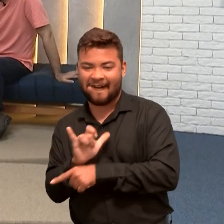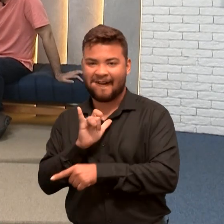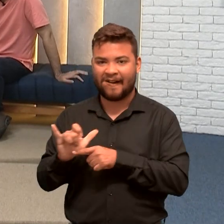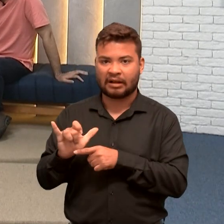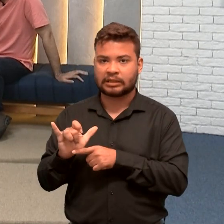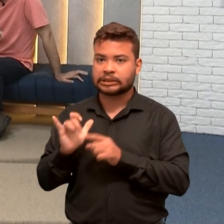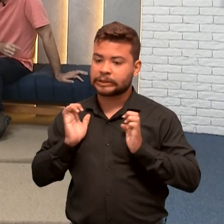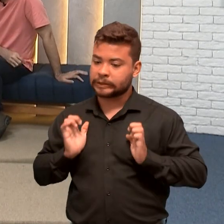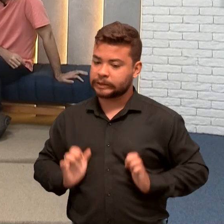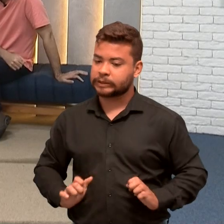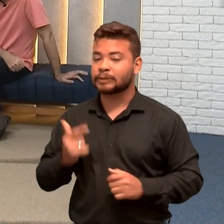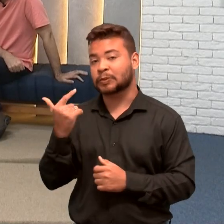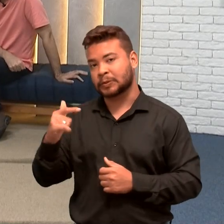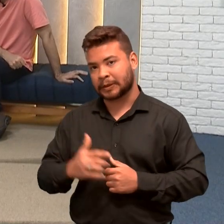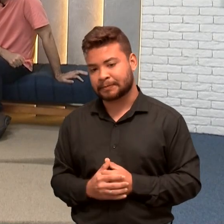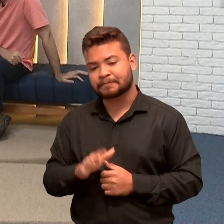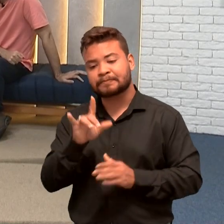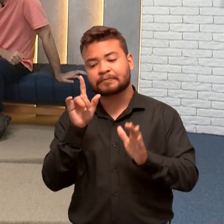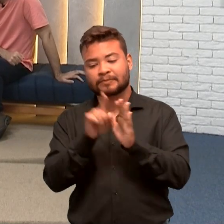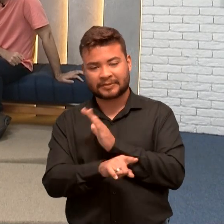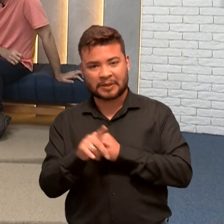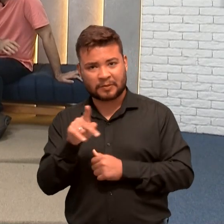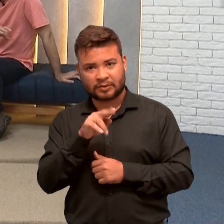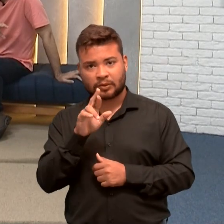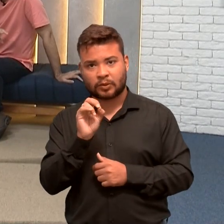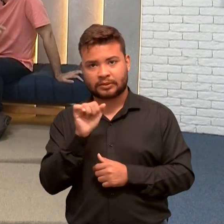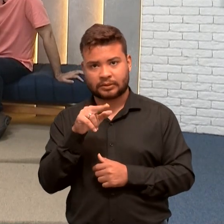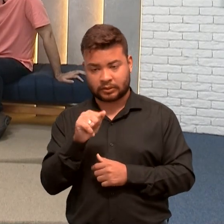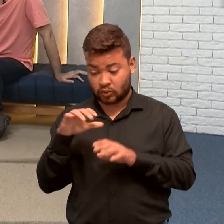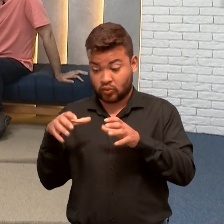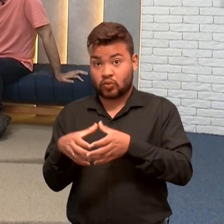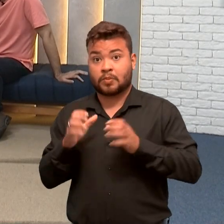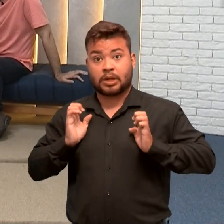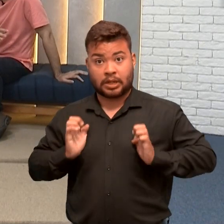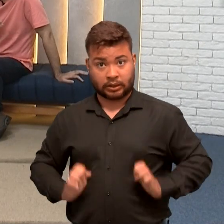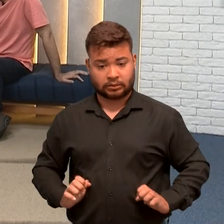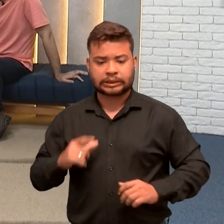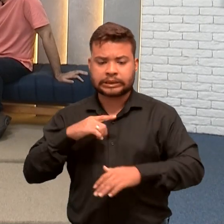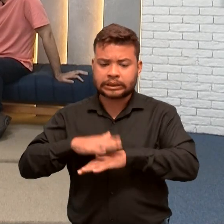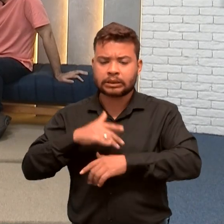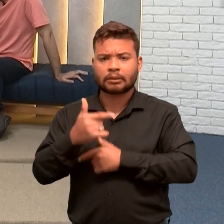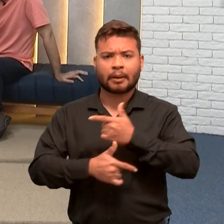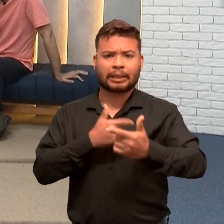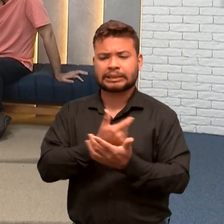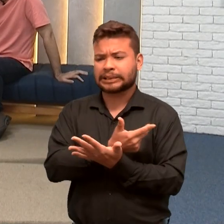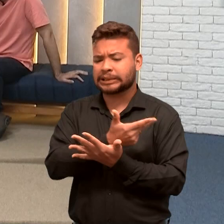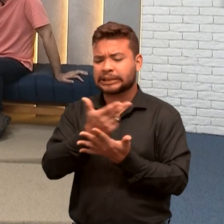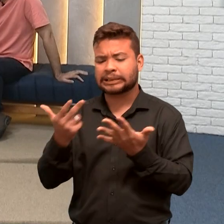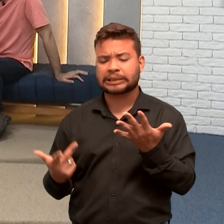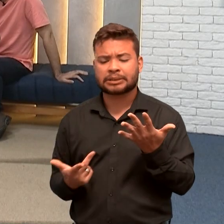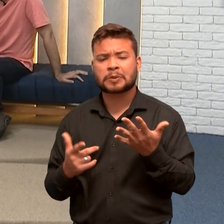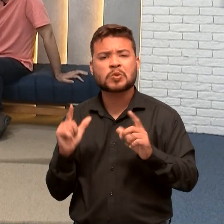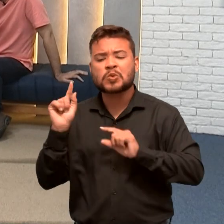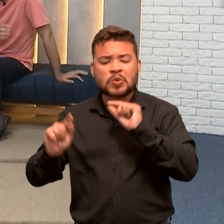ética. Agora, dentro do comitê, explica pra gente, professora Rosana, quais são os outros trabalhos? Eu sei que são N, mas a gente quer saber